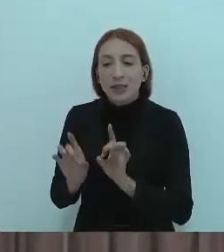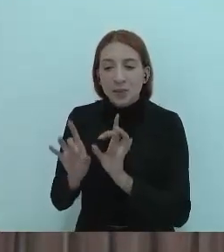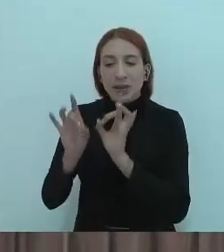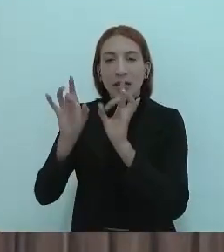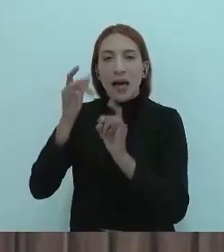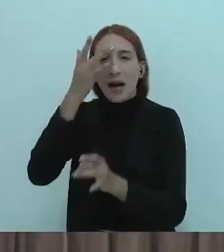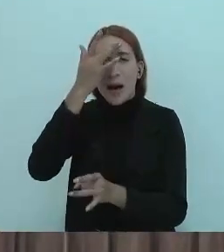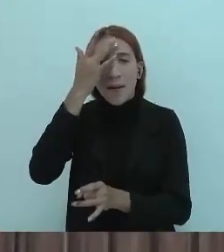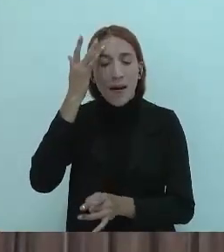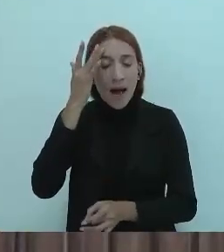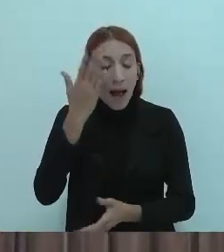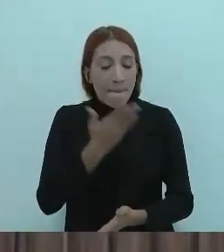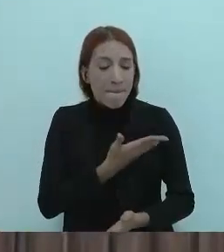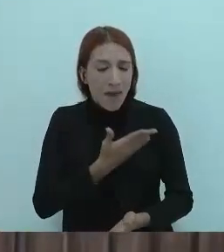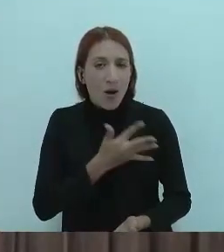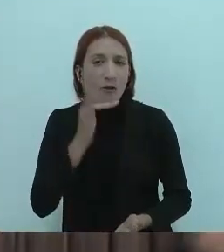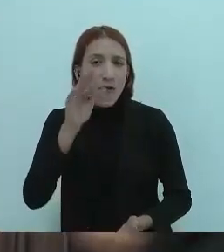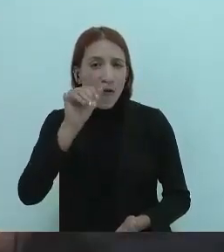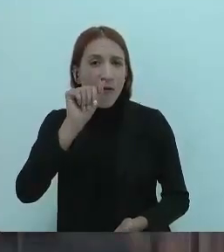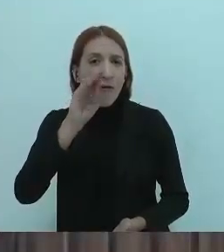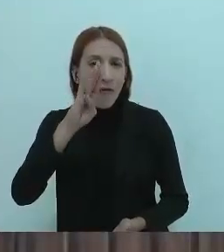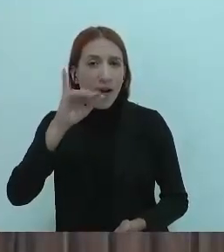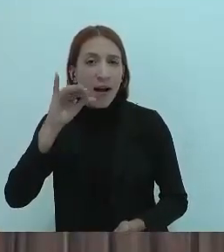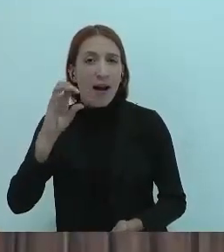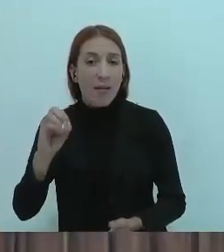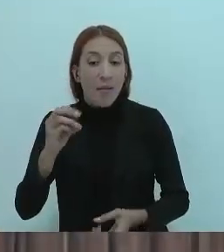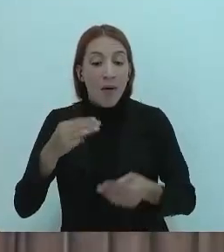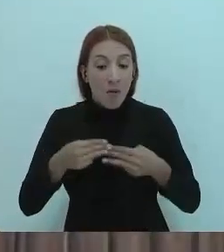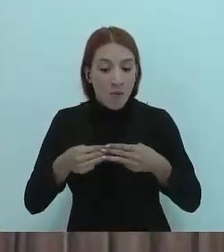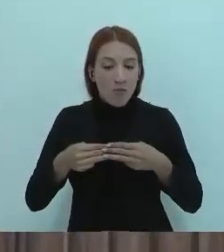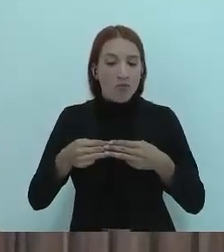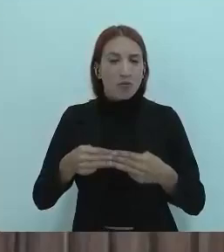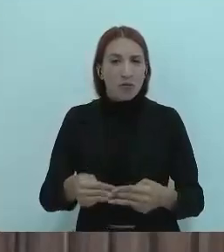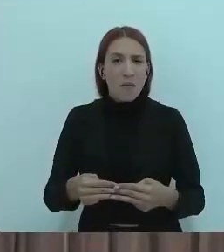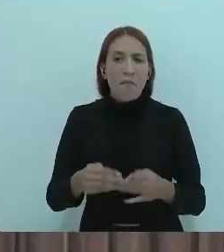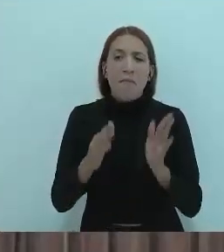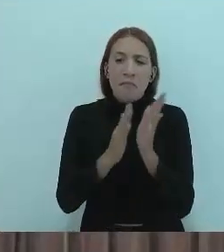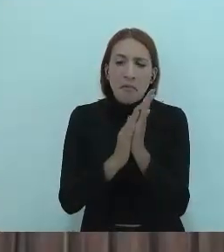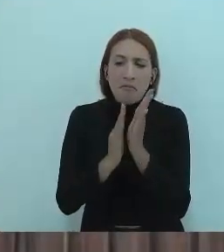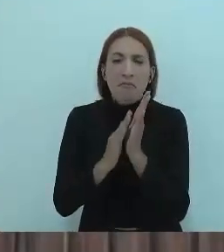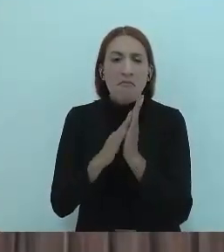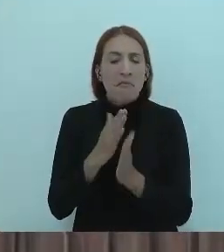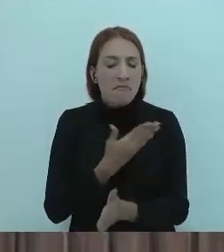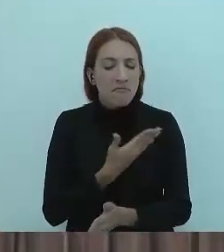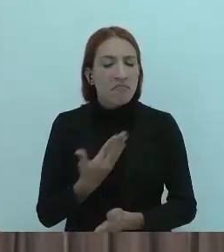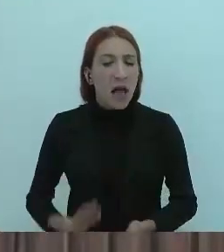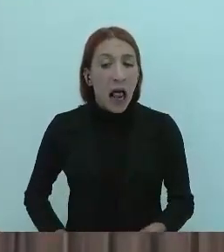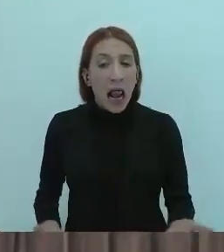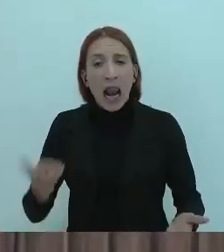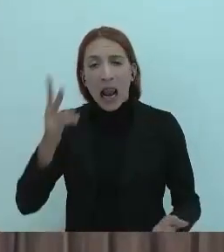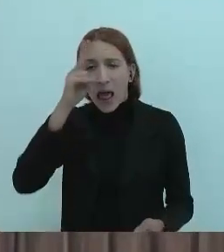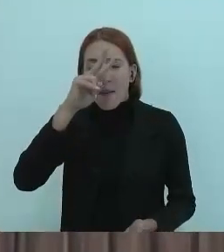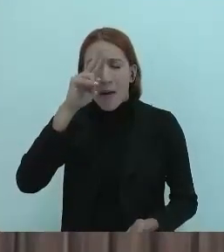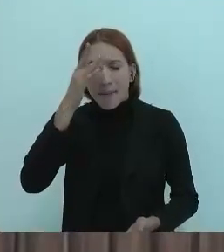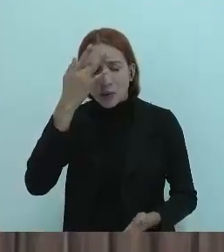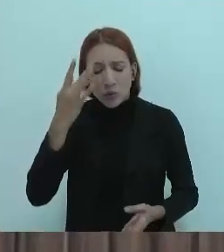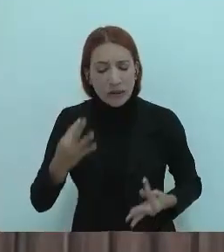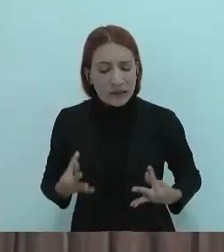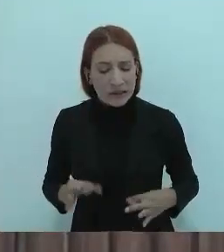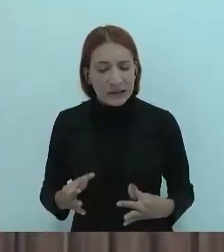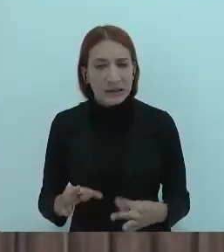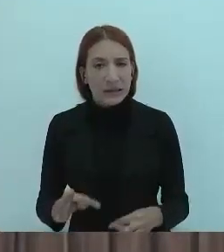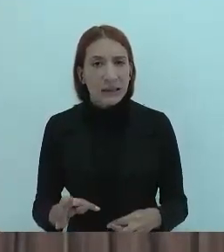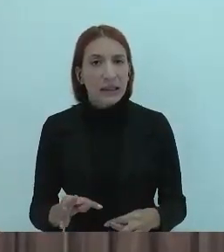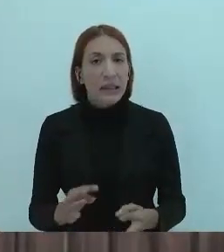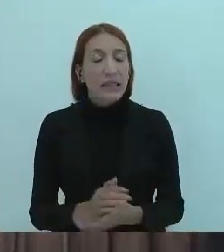na pessoa do meu amigo Fábio Parabéns Fábio pela essa Moção Parabéns Vereador clemes por lembrar de um cara humilde simples e